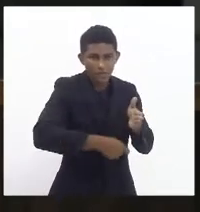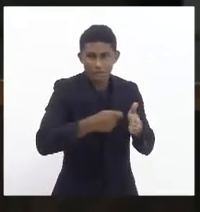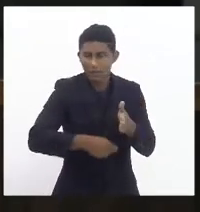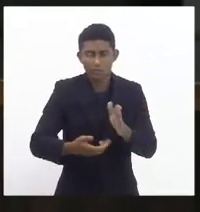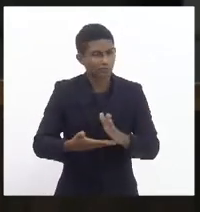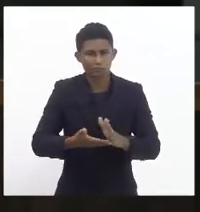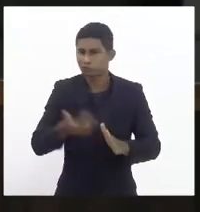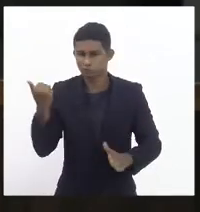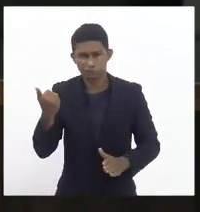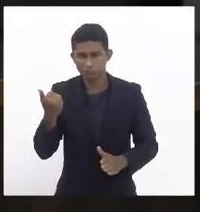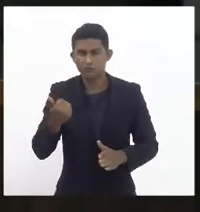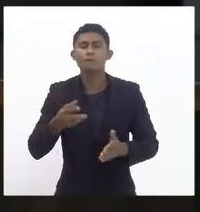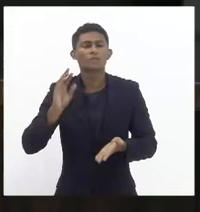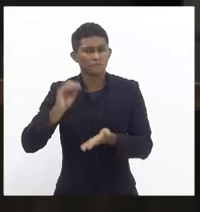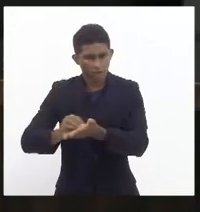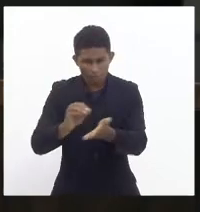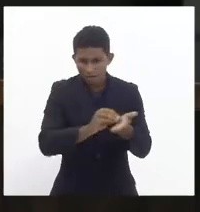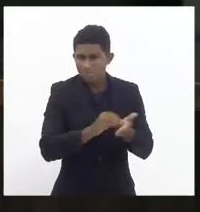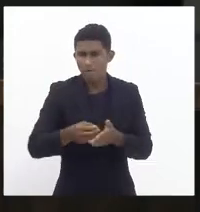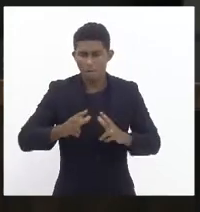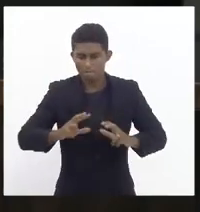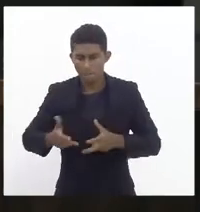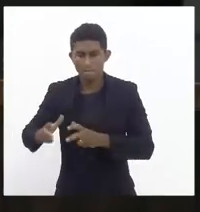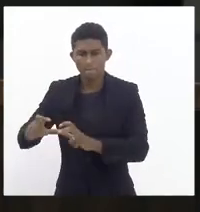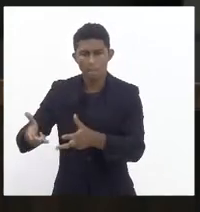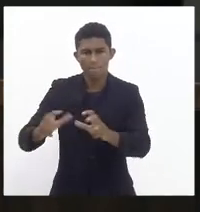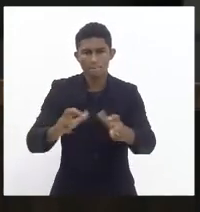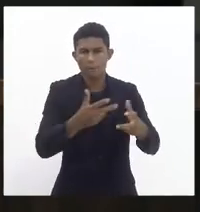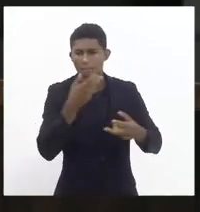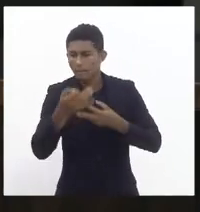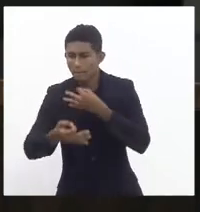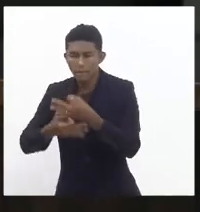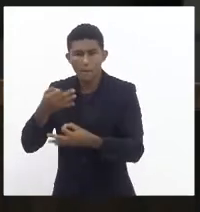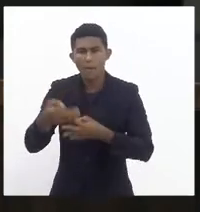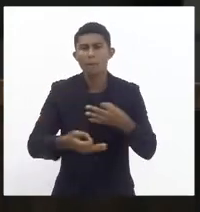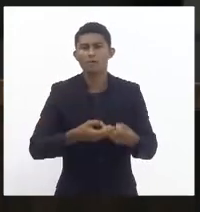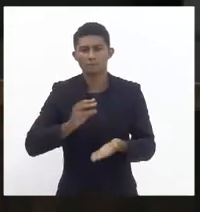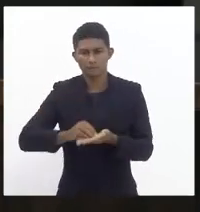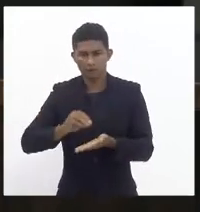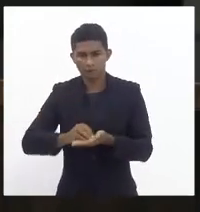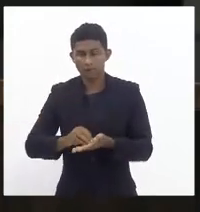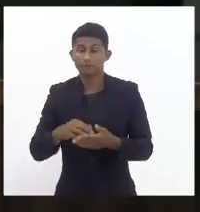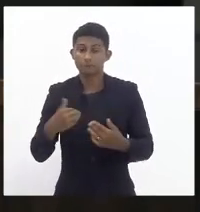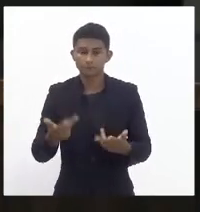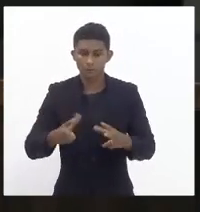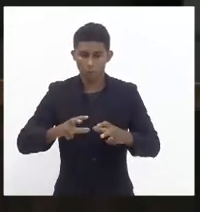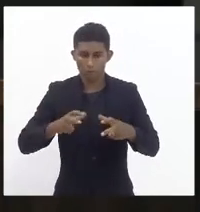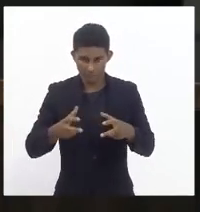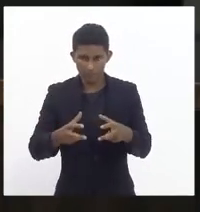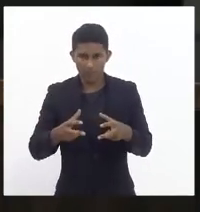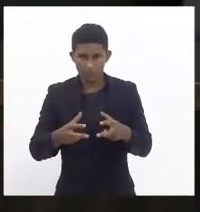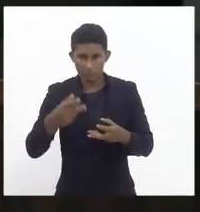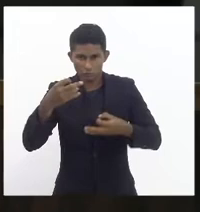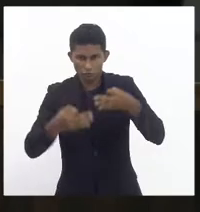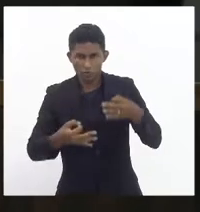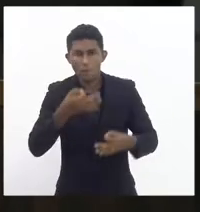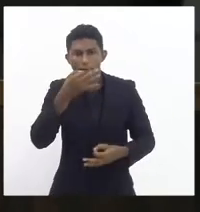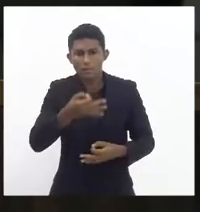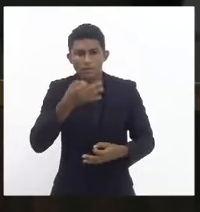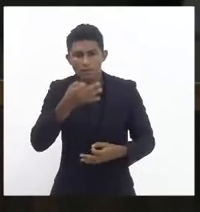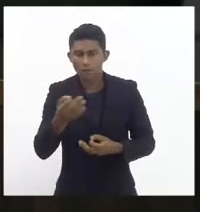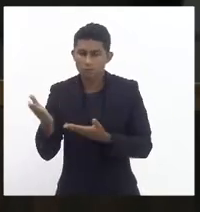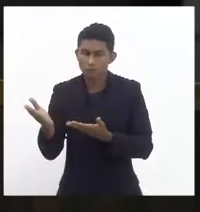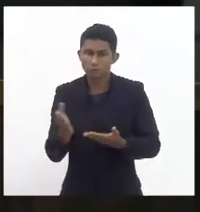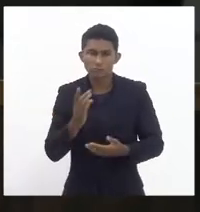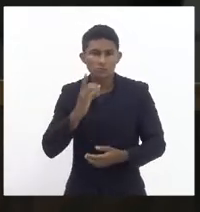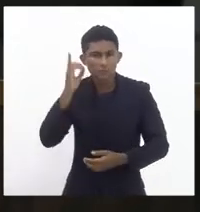e saúde Minas e energia economia dos começa tributação e orçamento para emitir parecer pela comissão de concessão Justiça Deputado Luiz